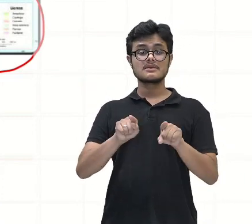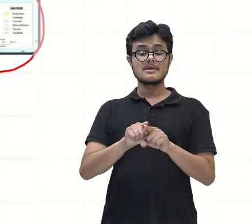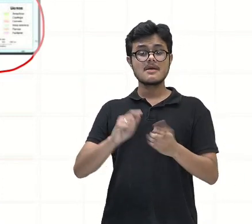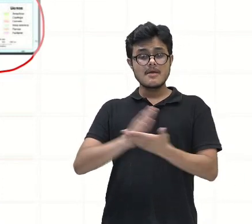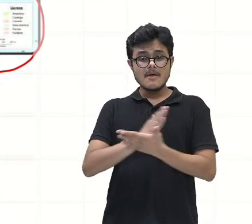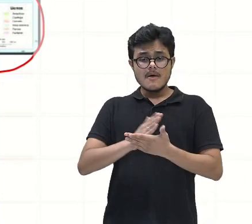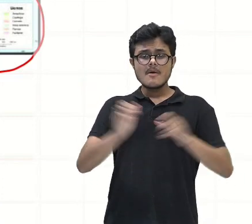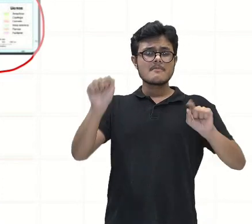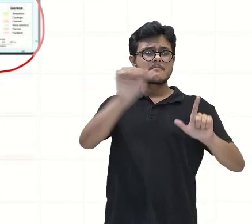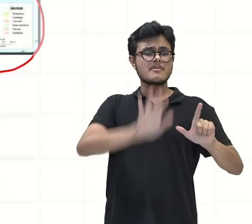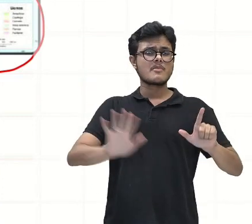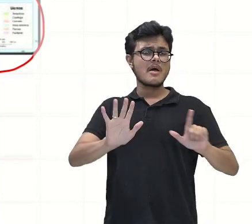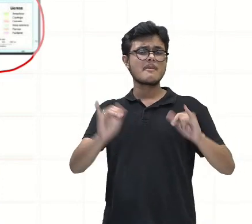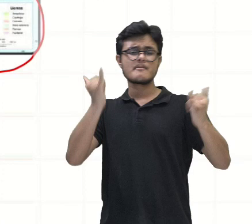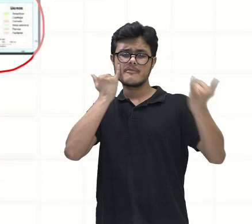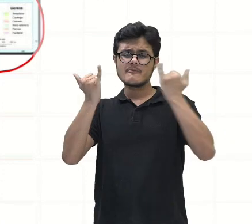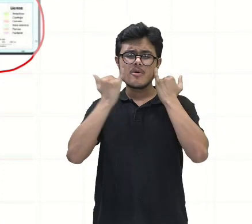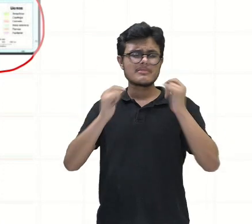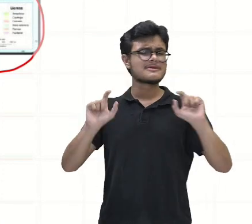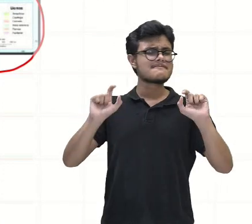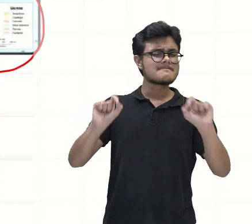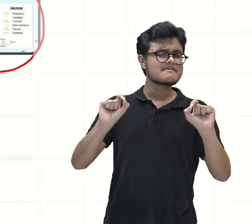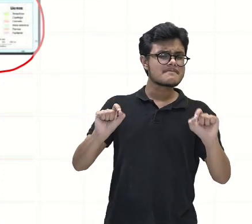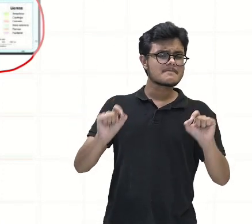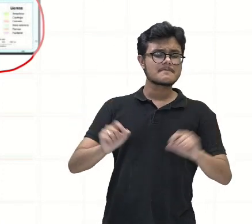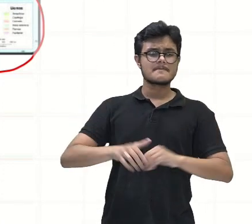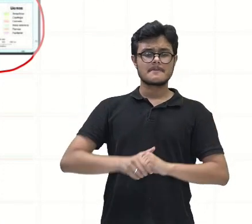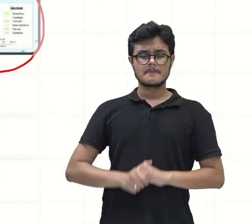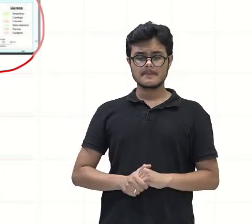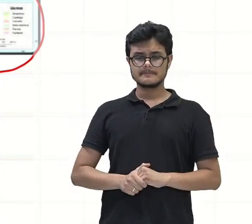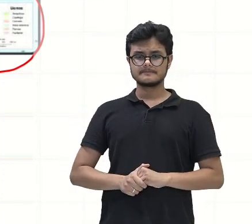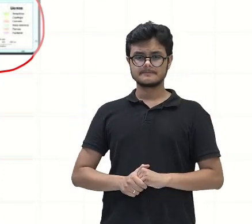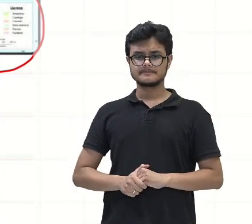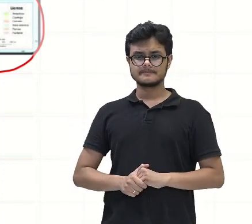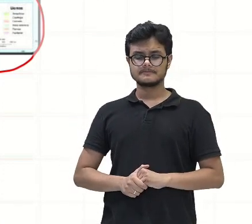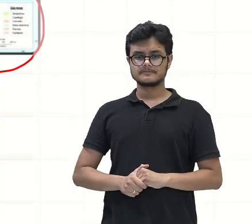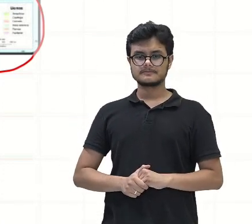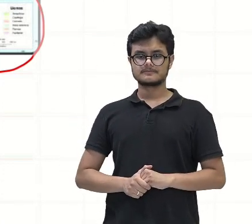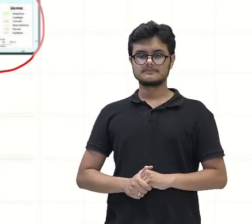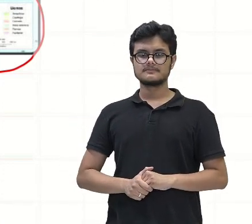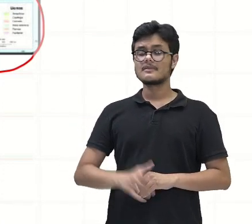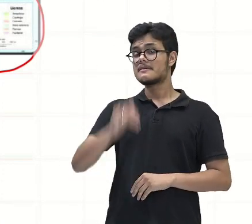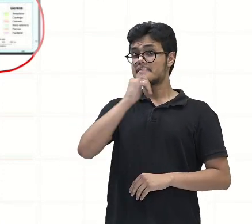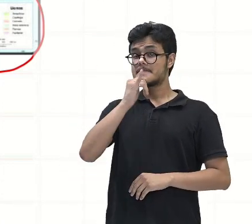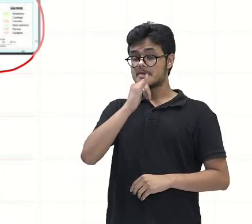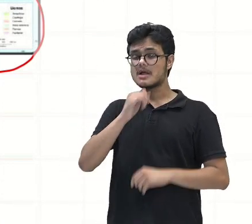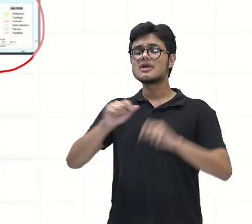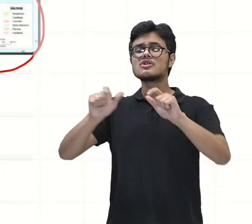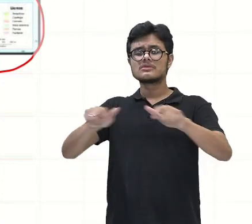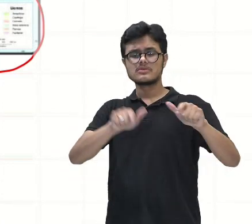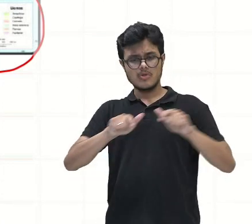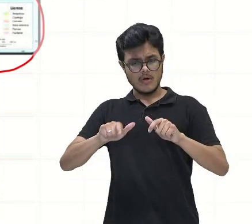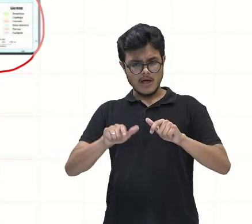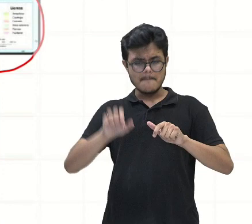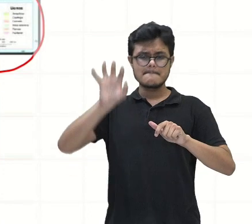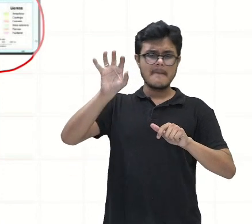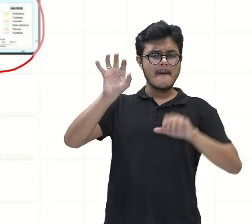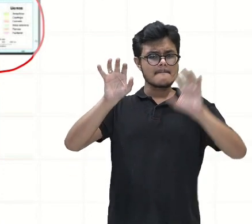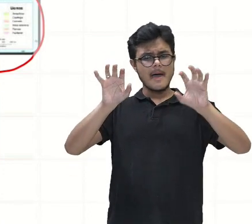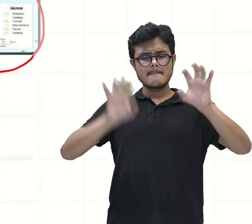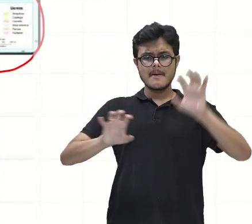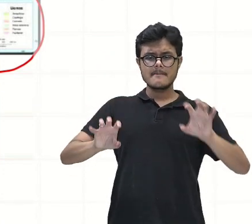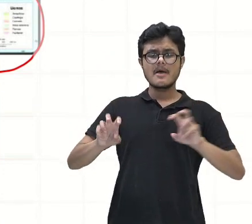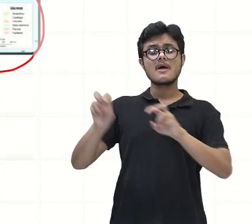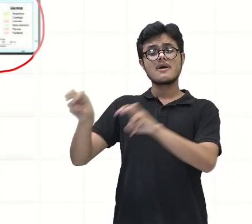mapa ele traz informações sobre a distribuição desses estabelecimentos agropecuários eh